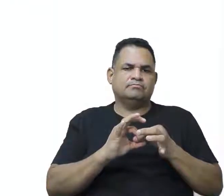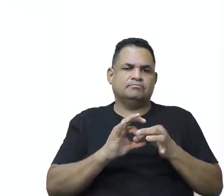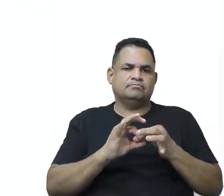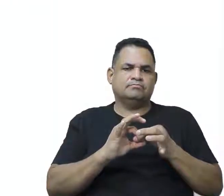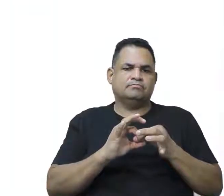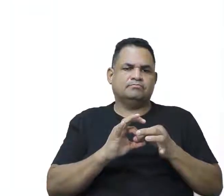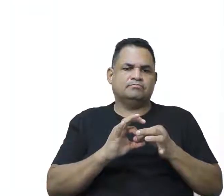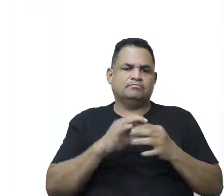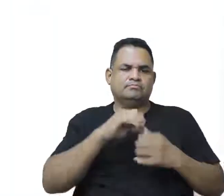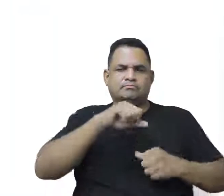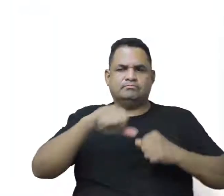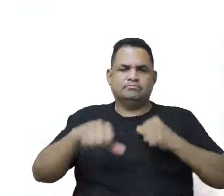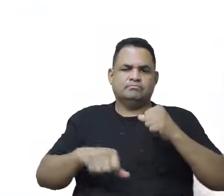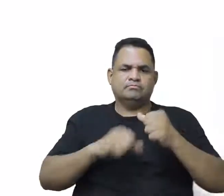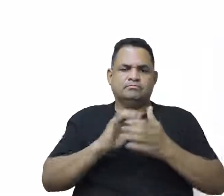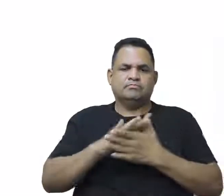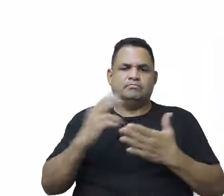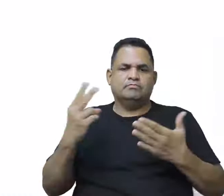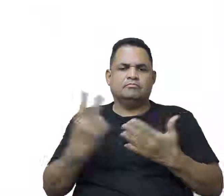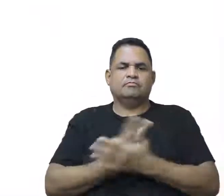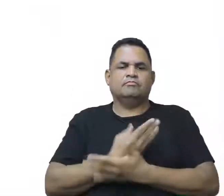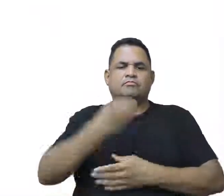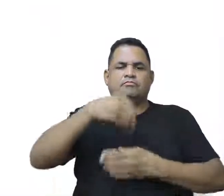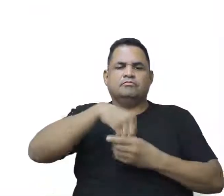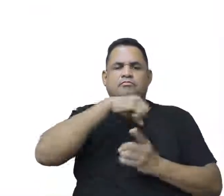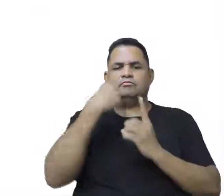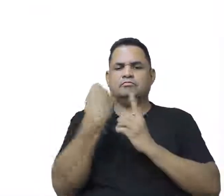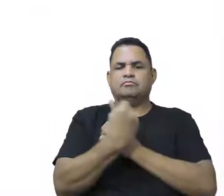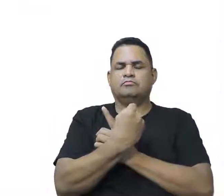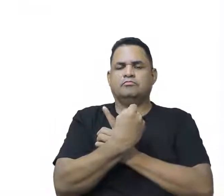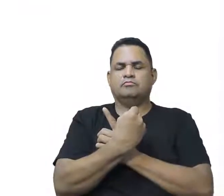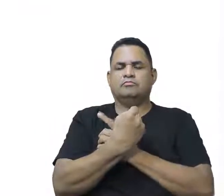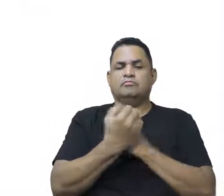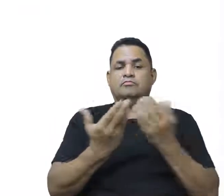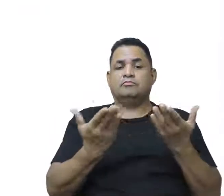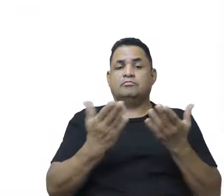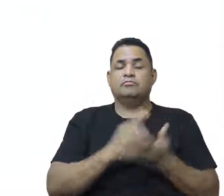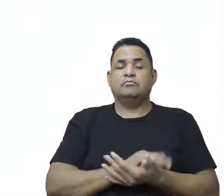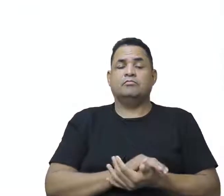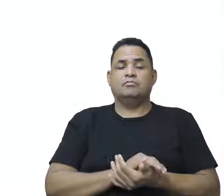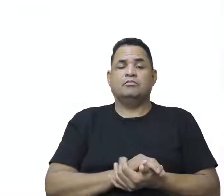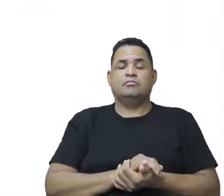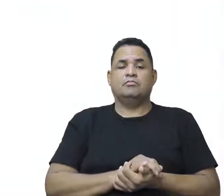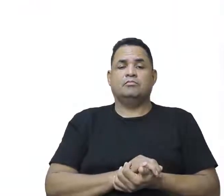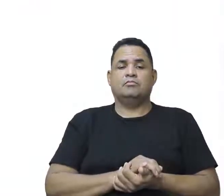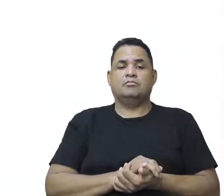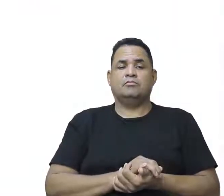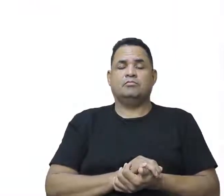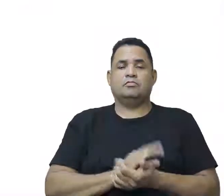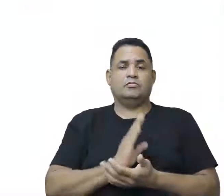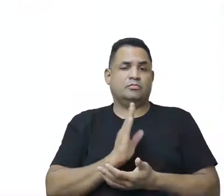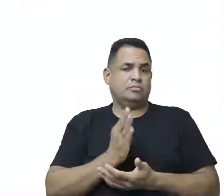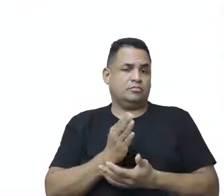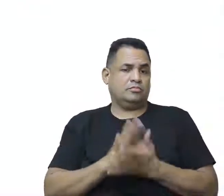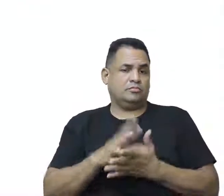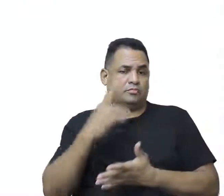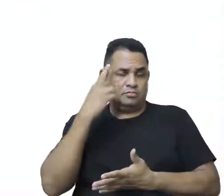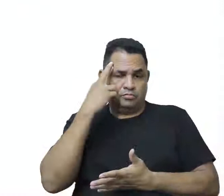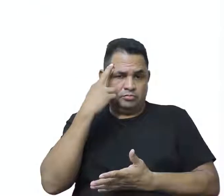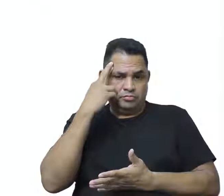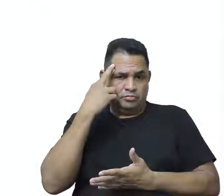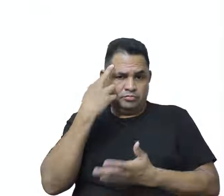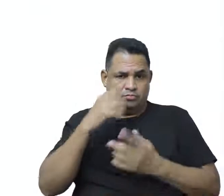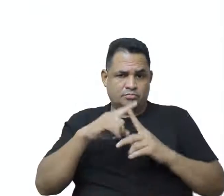a essas transformações que ocorrem dentro da sociedade a questão, né? Já é uma questão